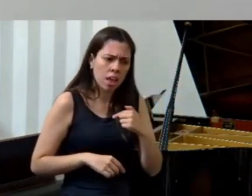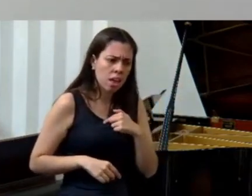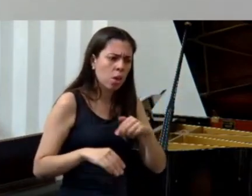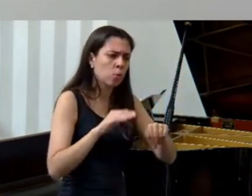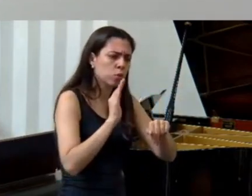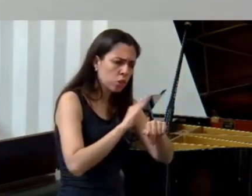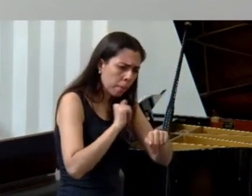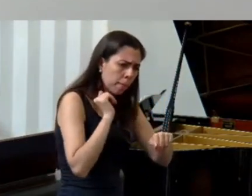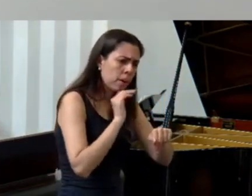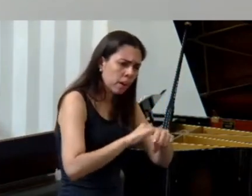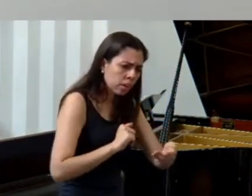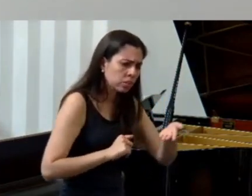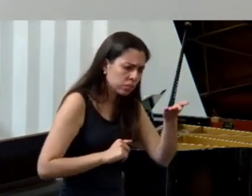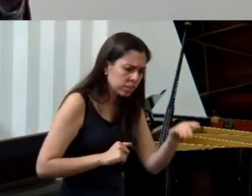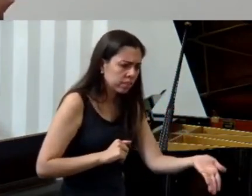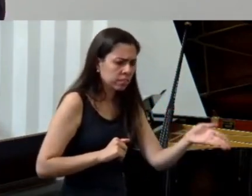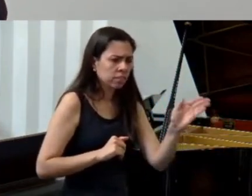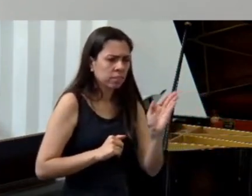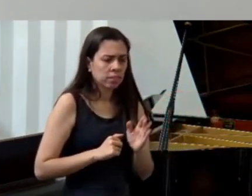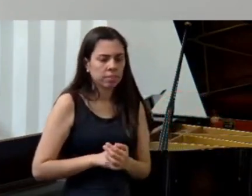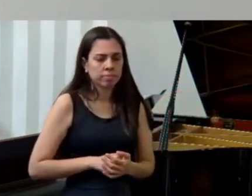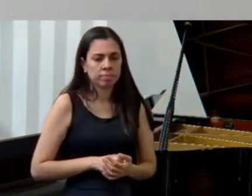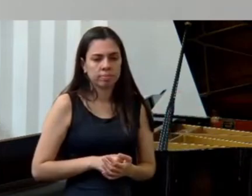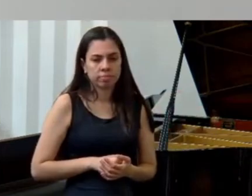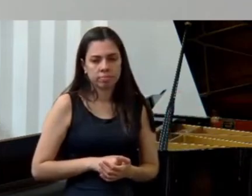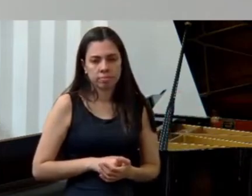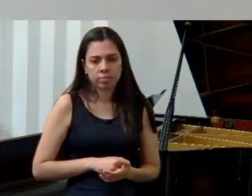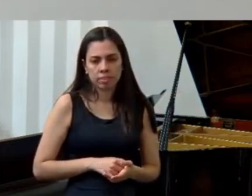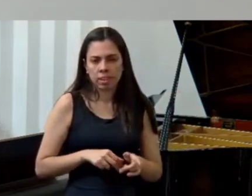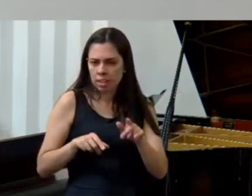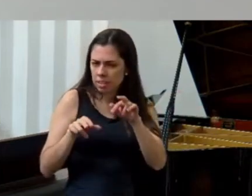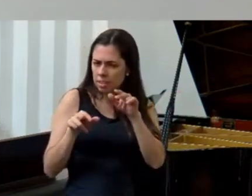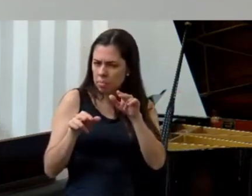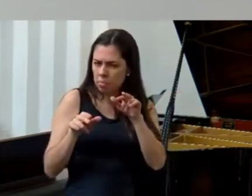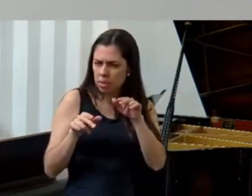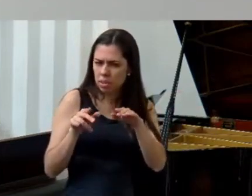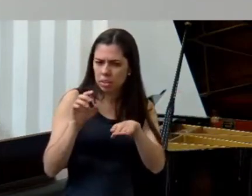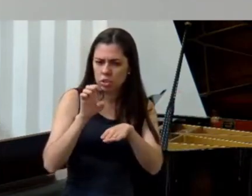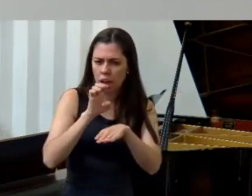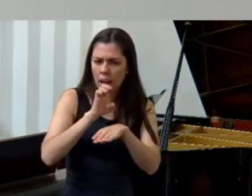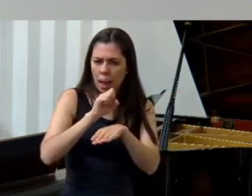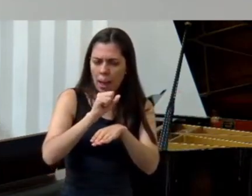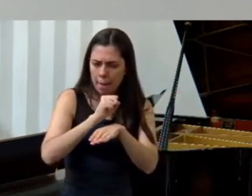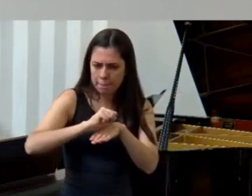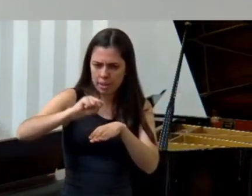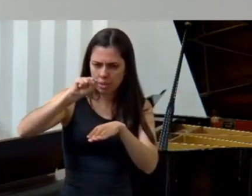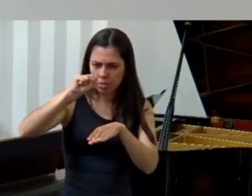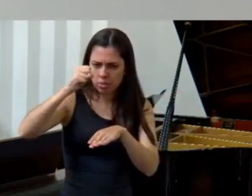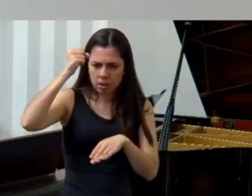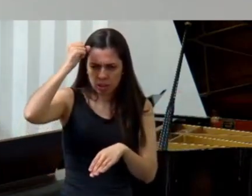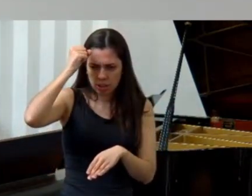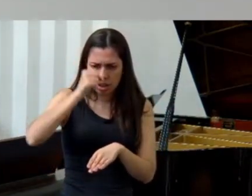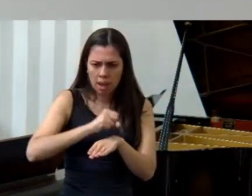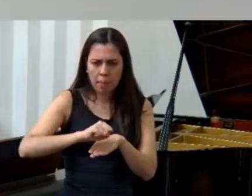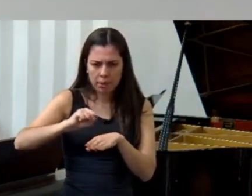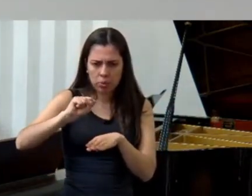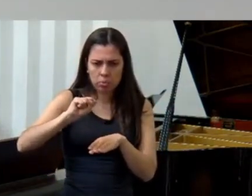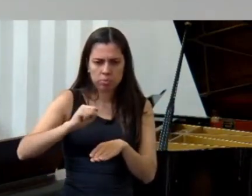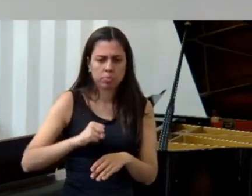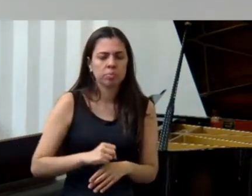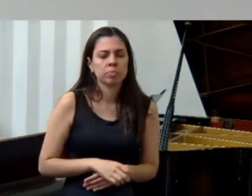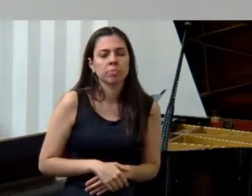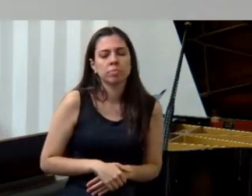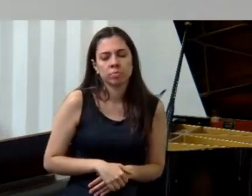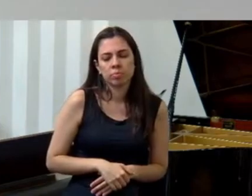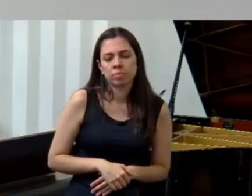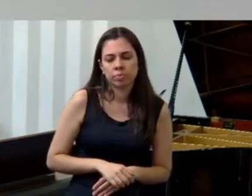porque já está avançado em idade e não tem um filho, está dentro da sua tenda, e a Bíblia diz que Deus o conduziu para fora. Olha para